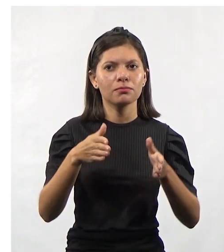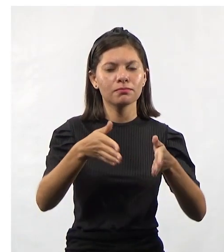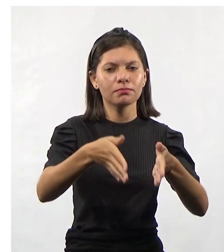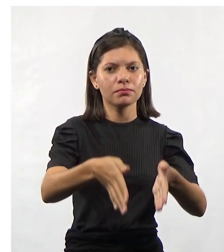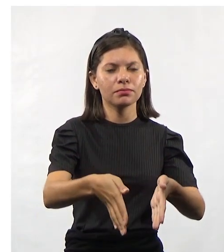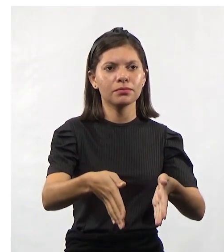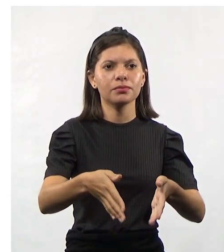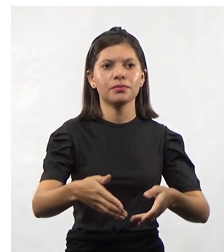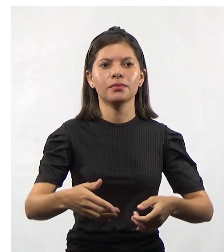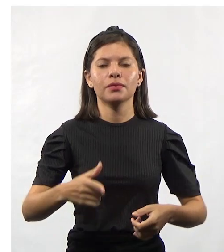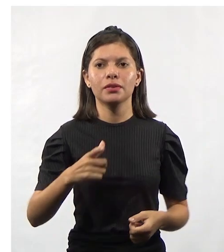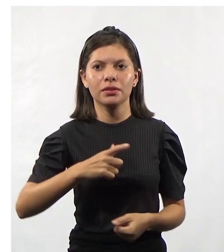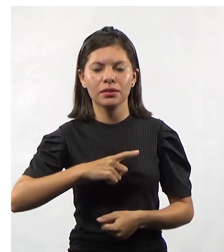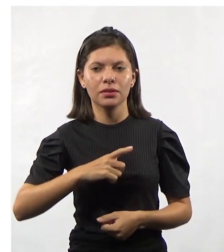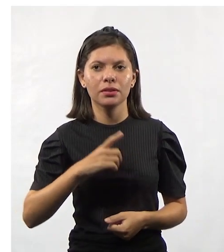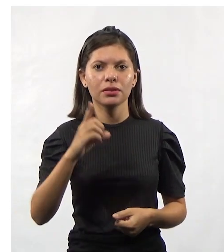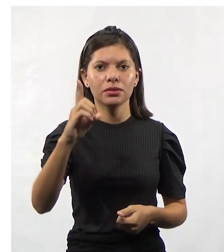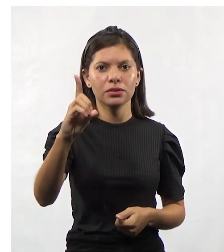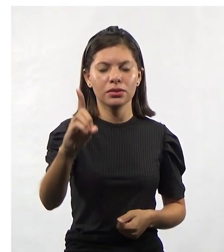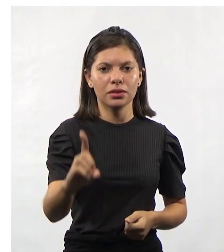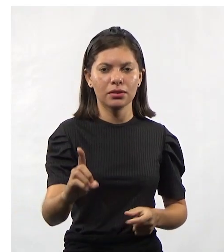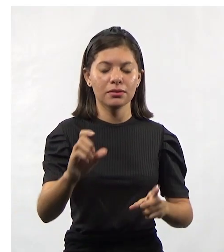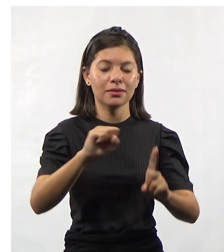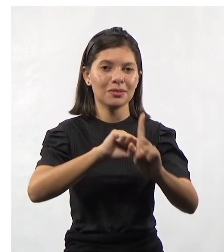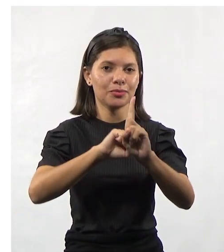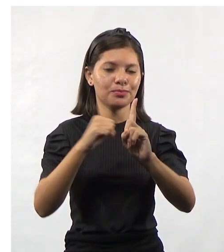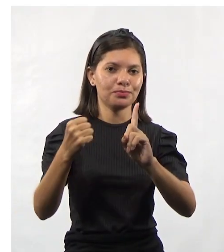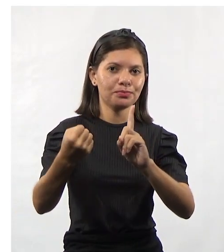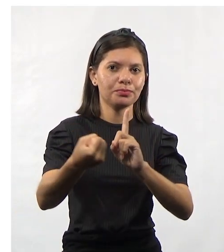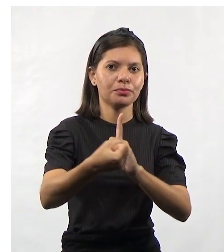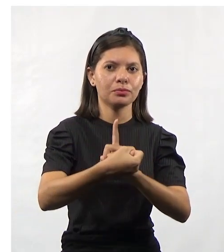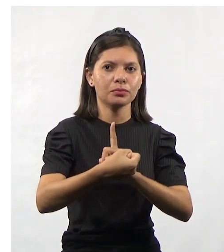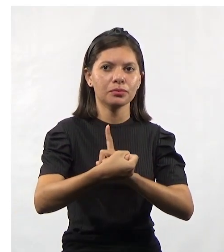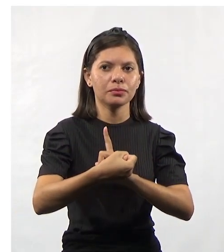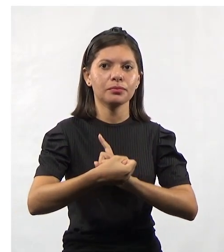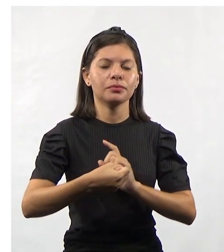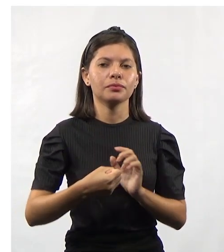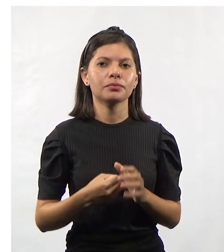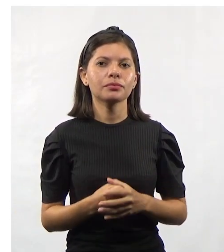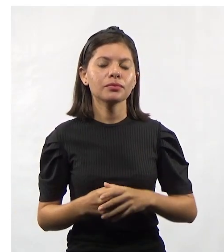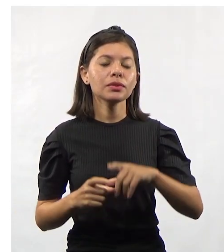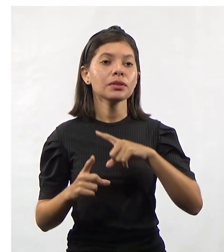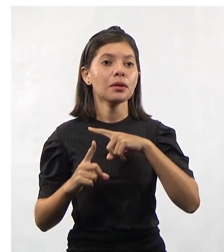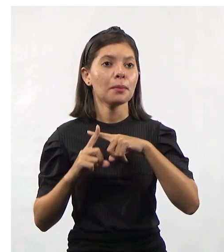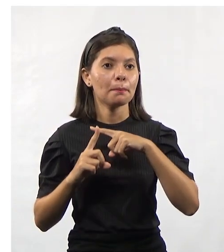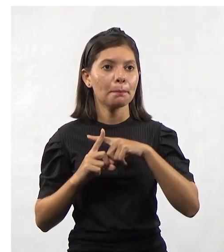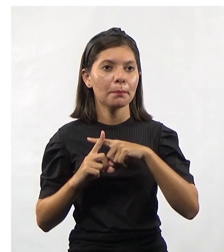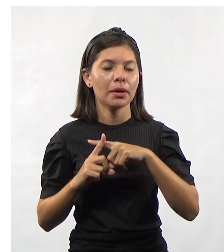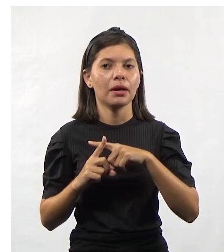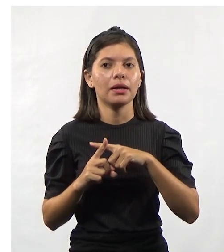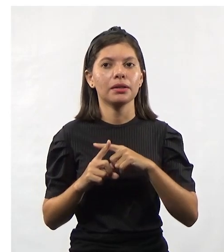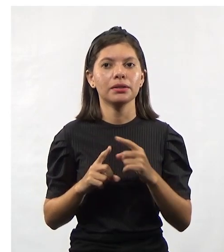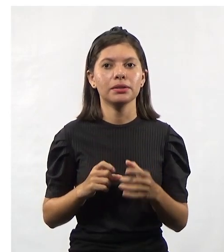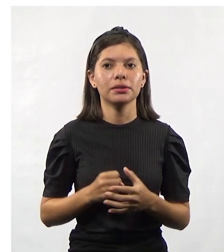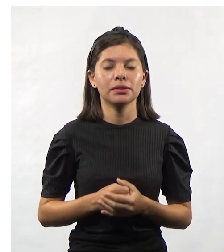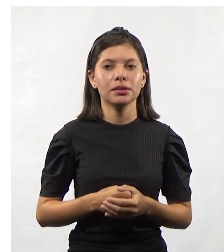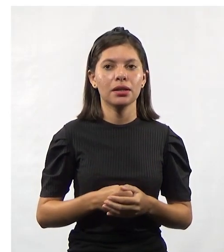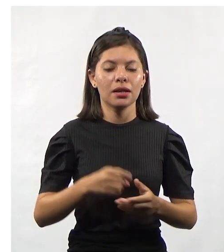nós nos apropriamos sobre o que temos direito em nossa